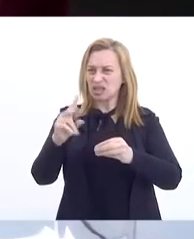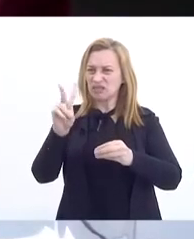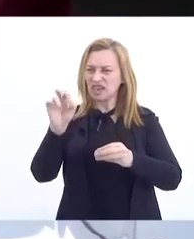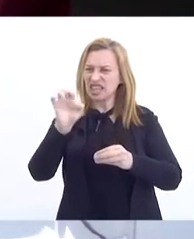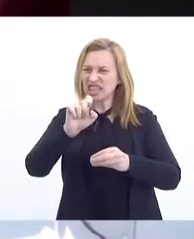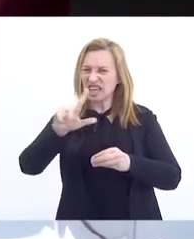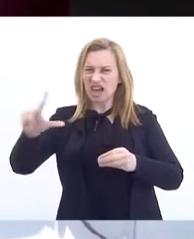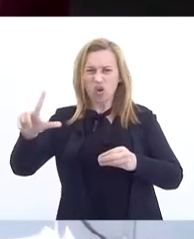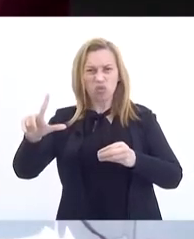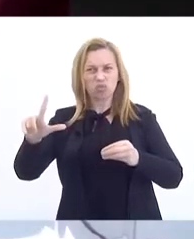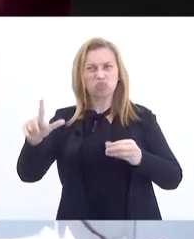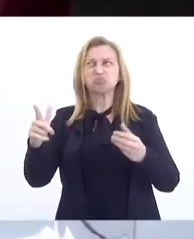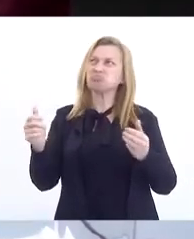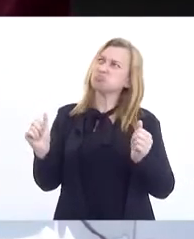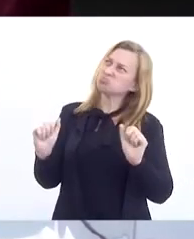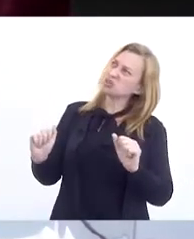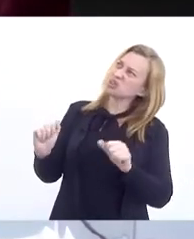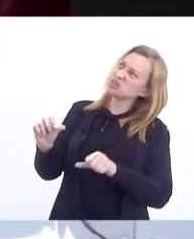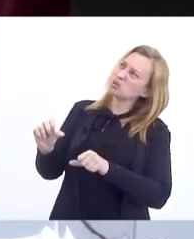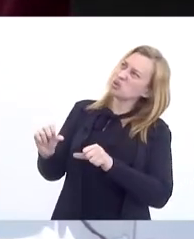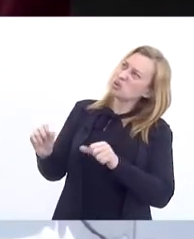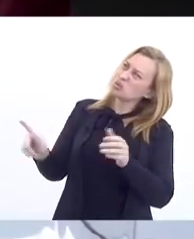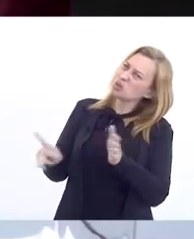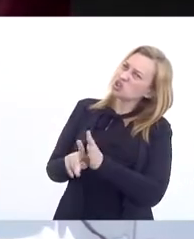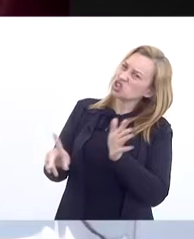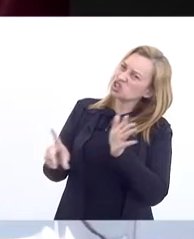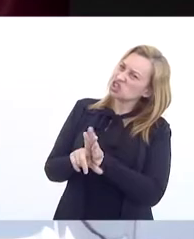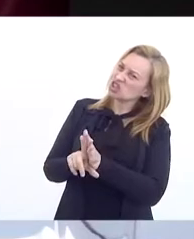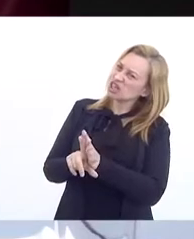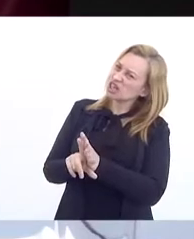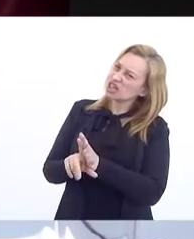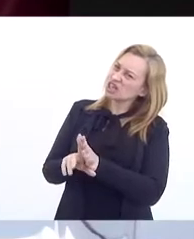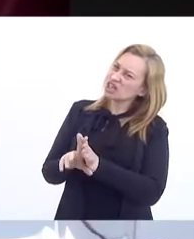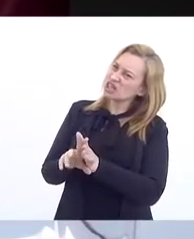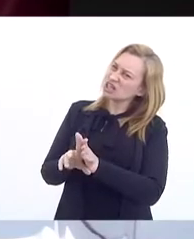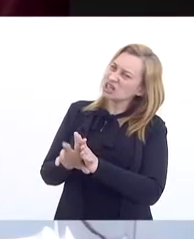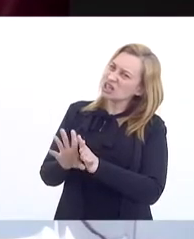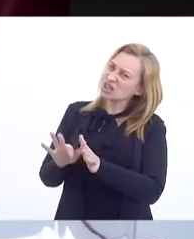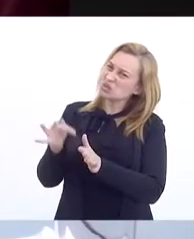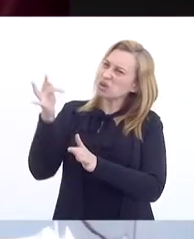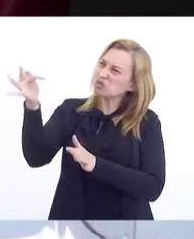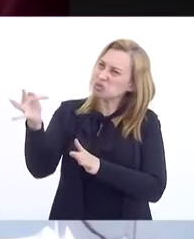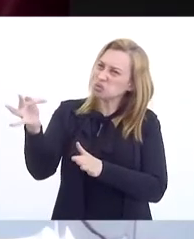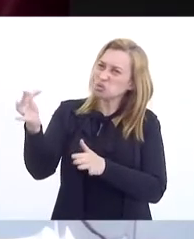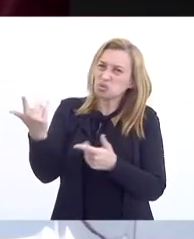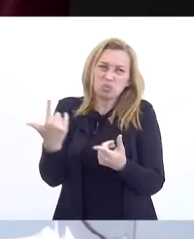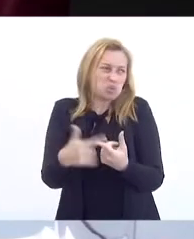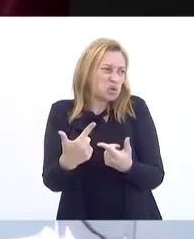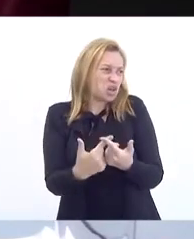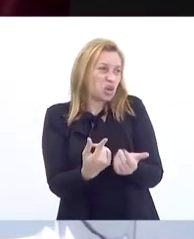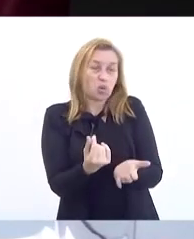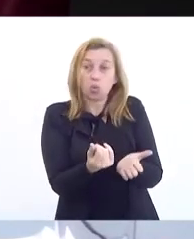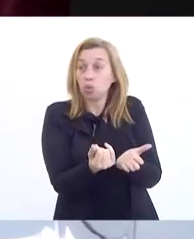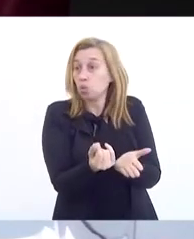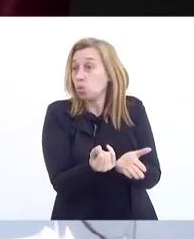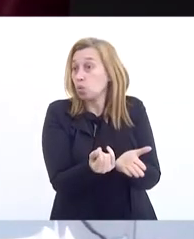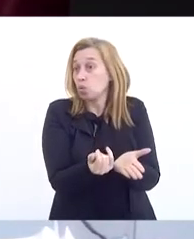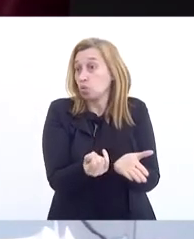para frente? Porque é um custo monumental que isso tem. E não sei